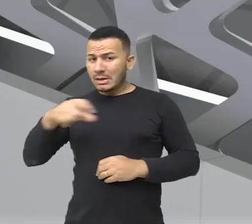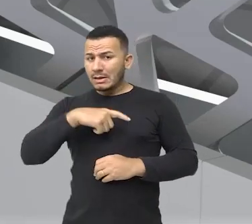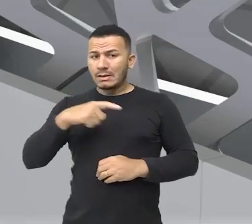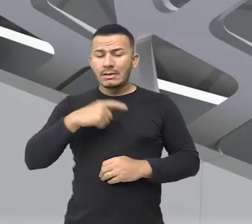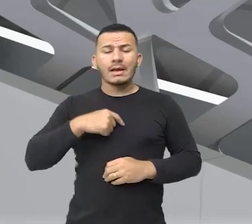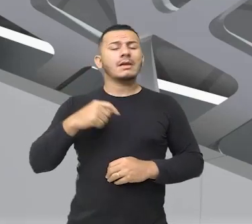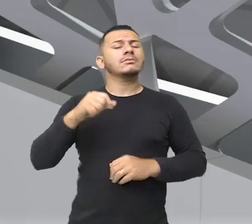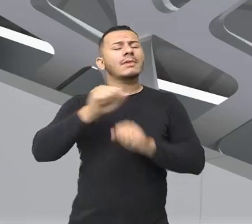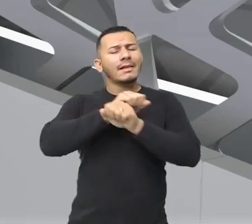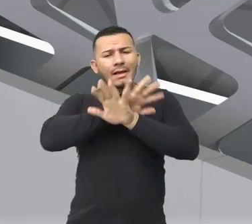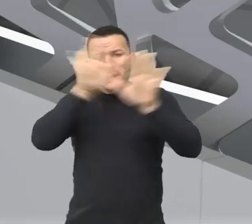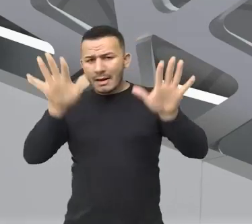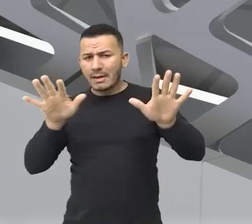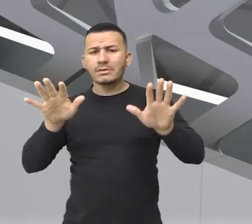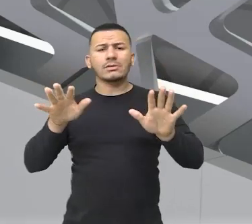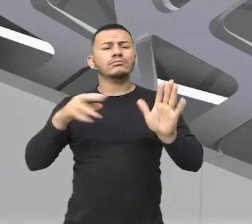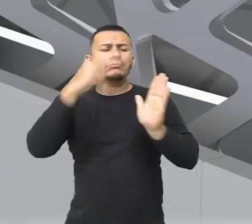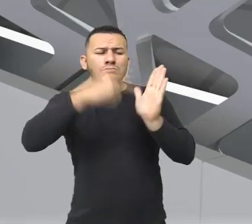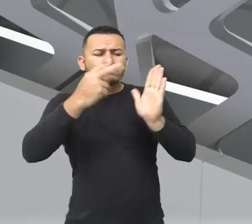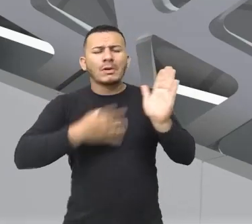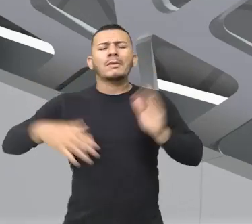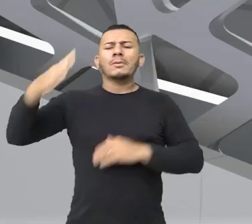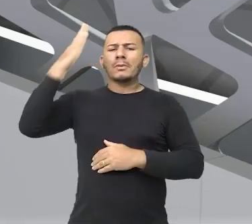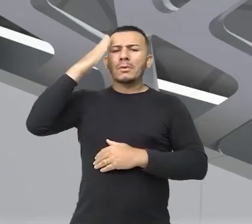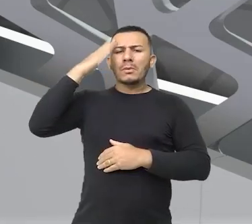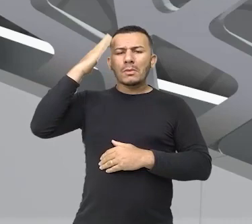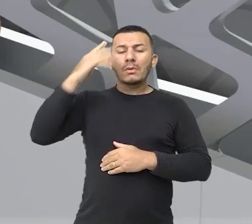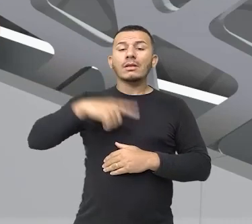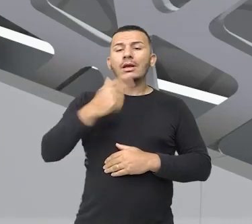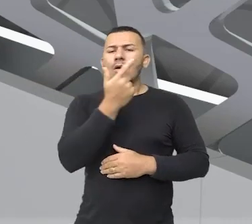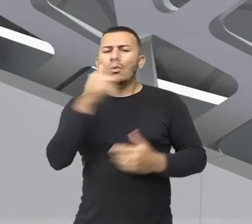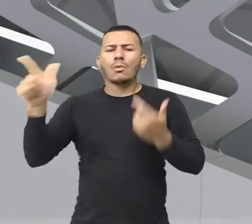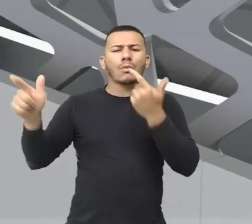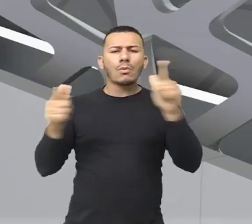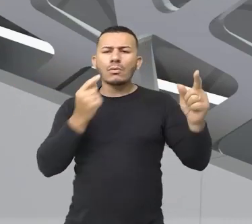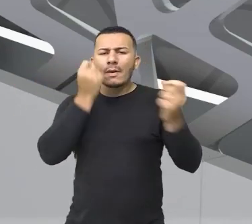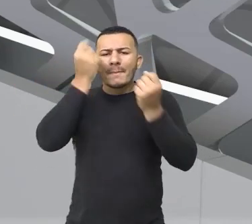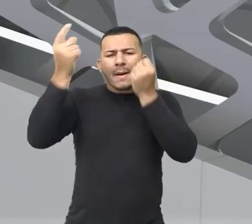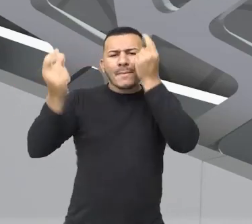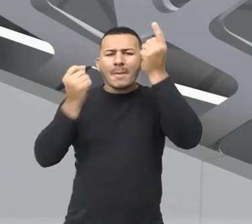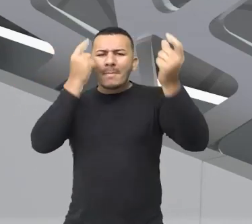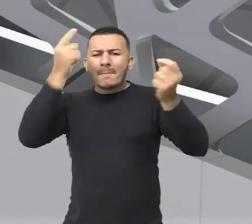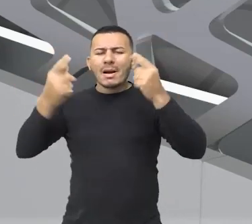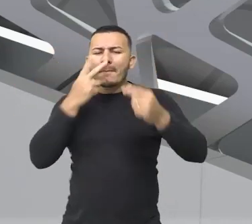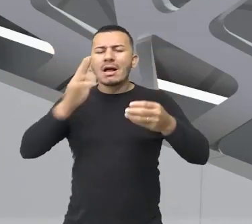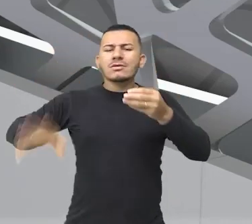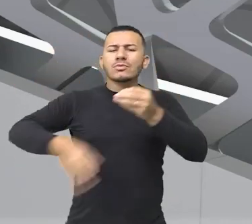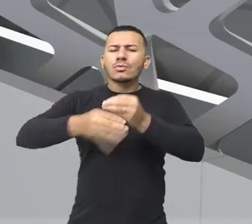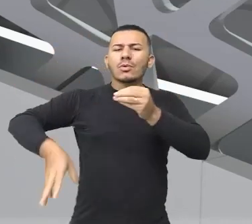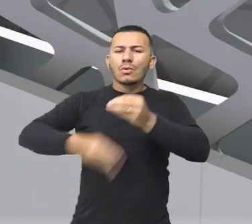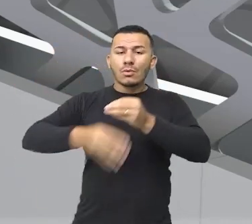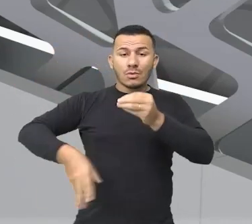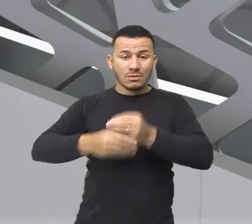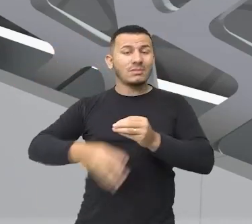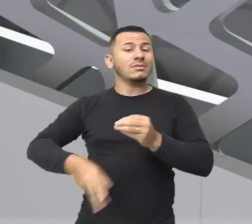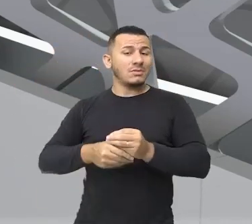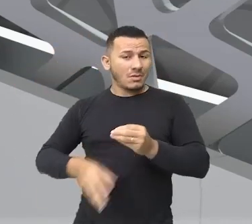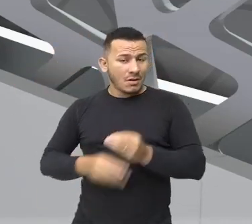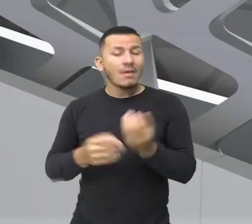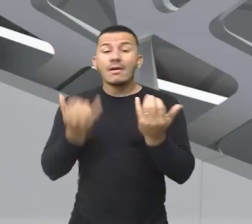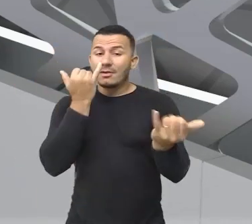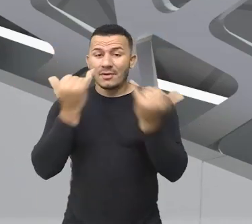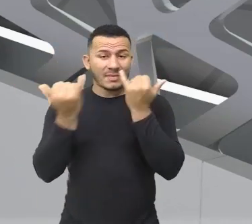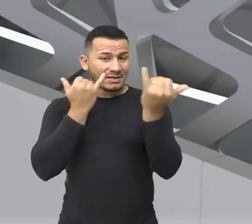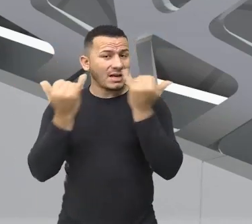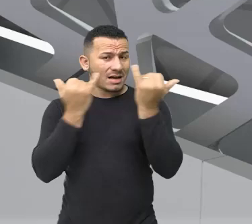informação, eu vou desdobrando outras ideias, eu vou acrescentando algumas outras informações.